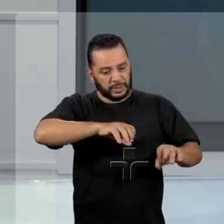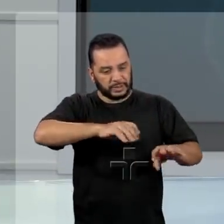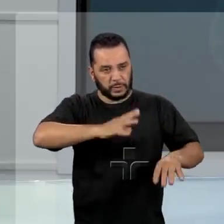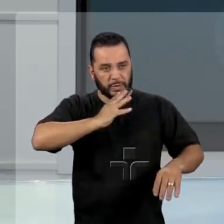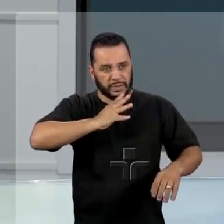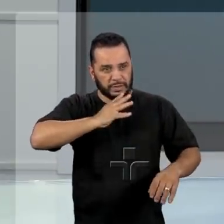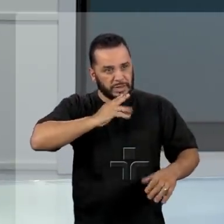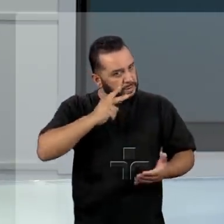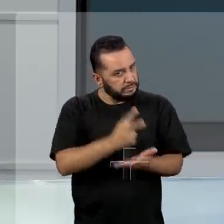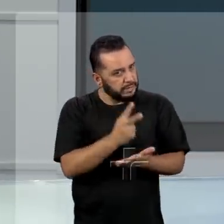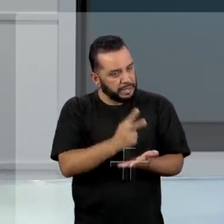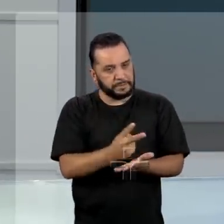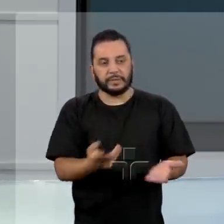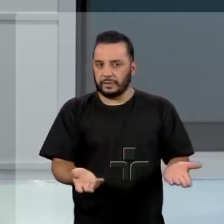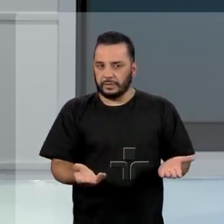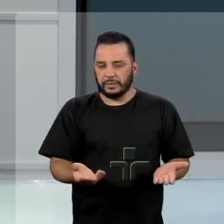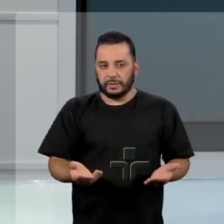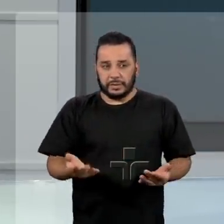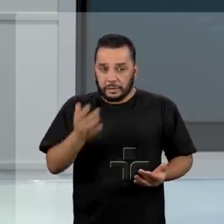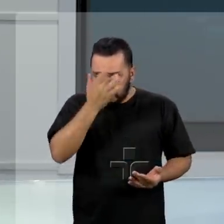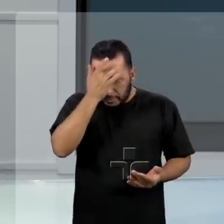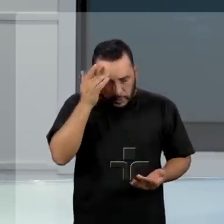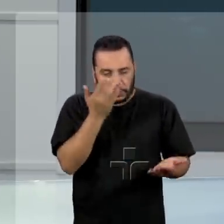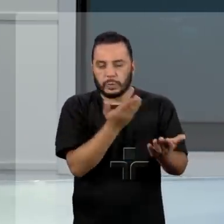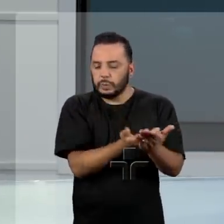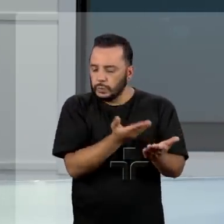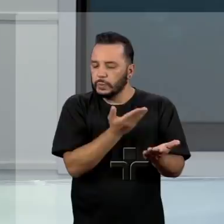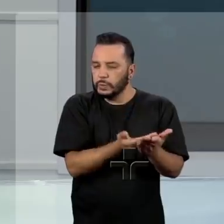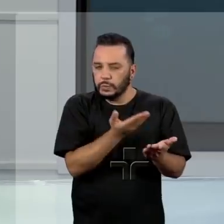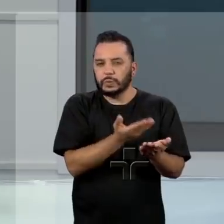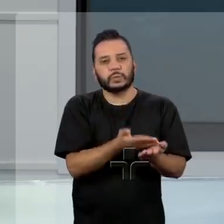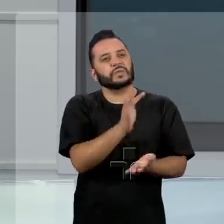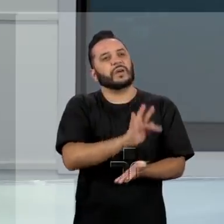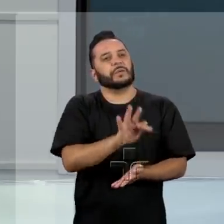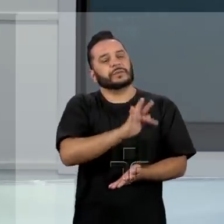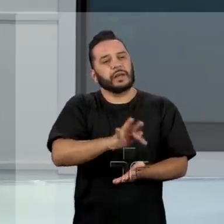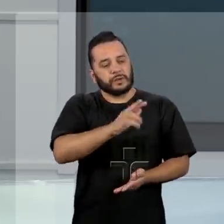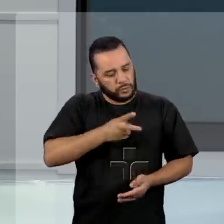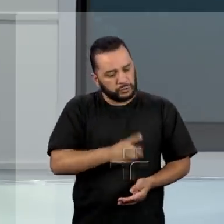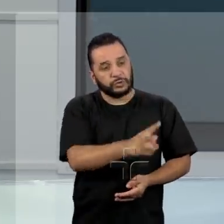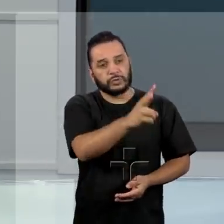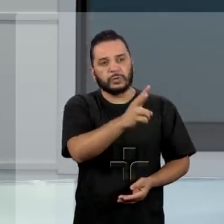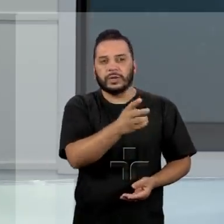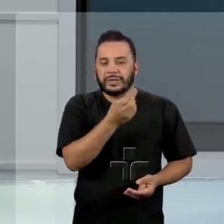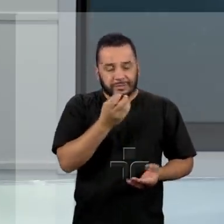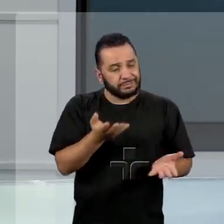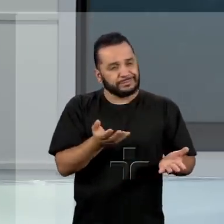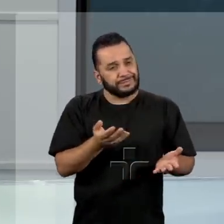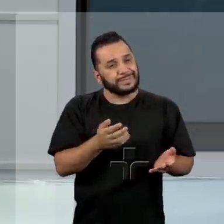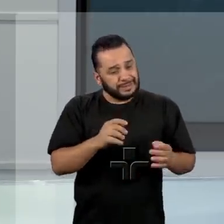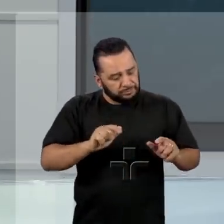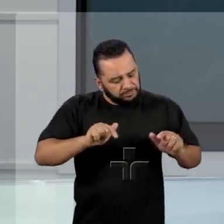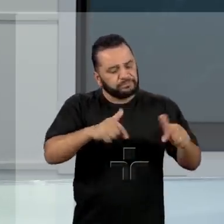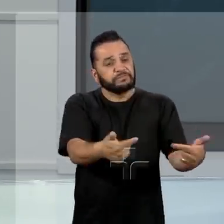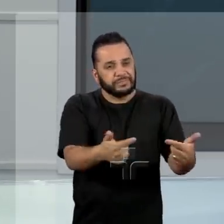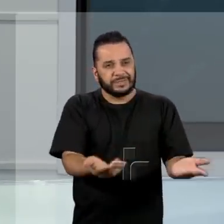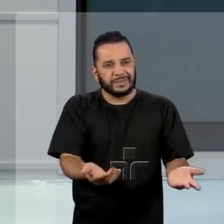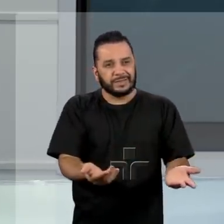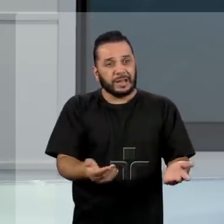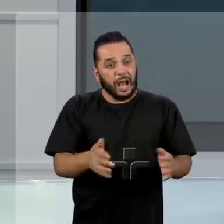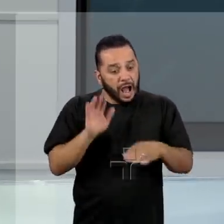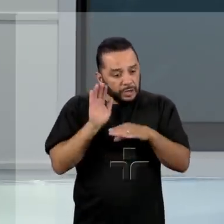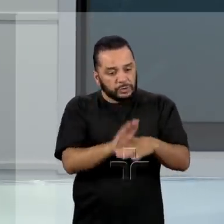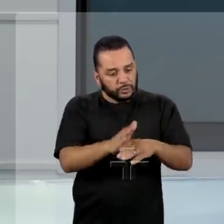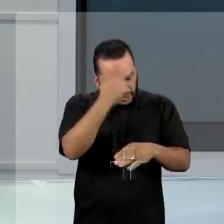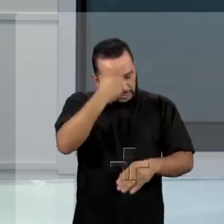conhecimento permanente. Então, quem continua na universidade, quem continua a estudar, está engajado nisso. Tanto para si mesmo, como exemplo para a